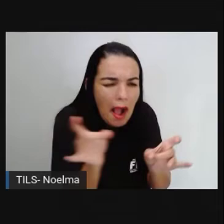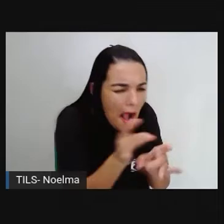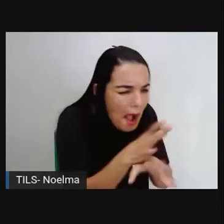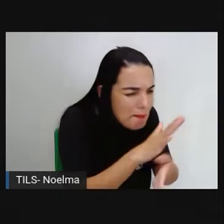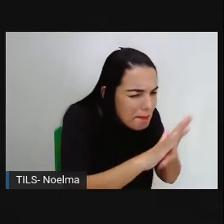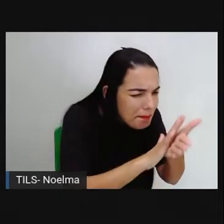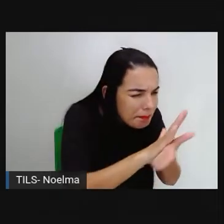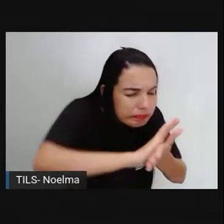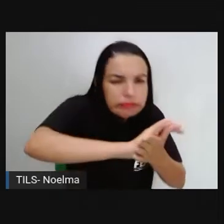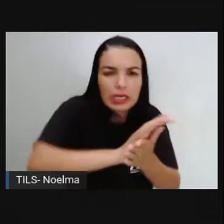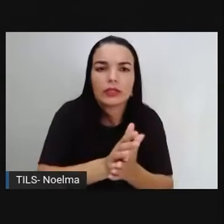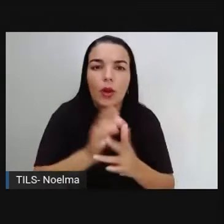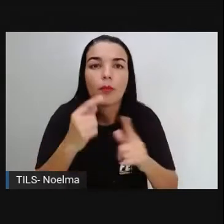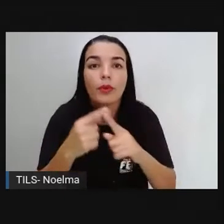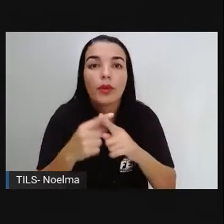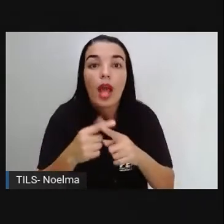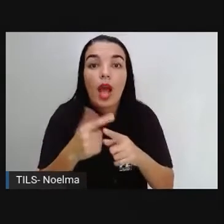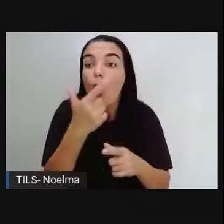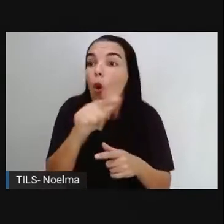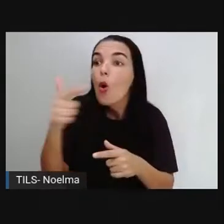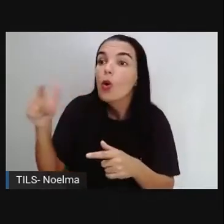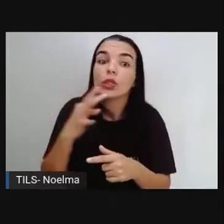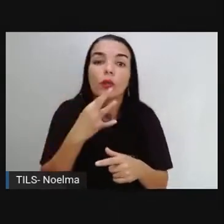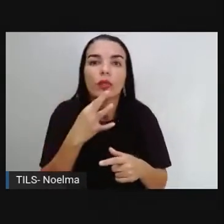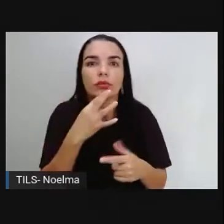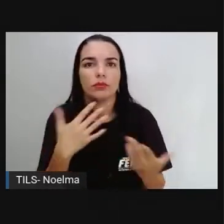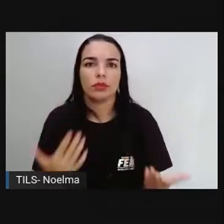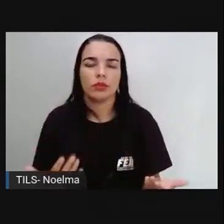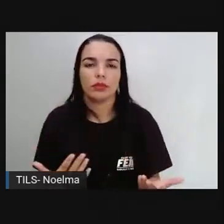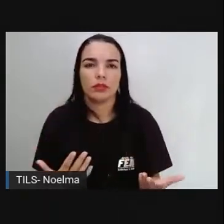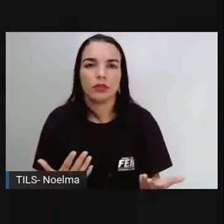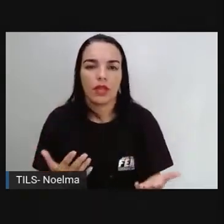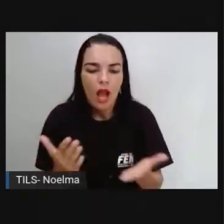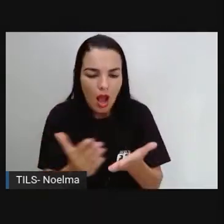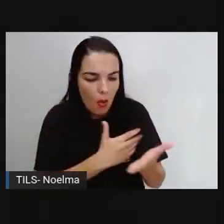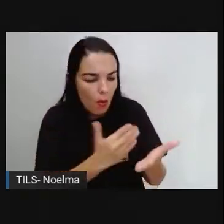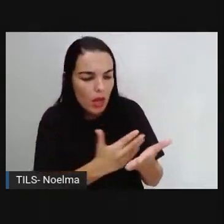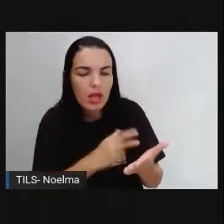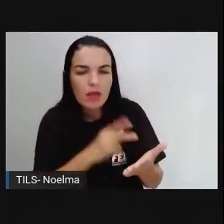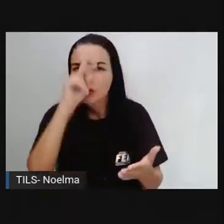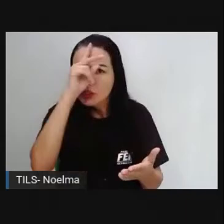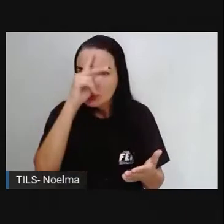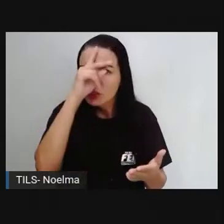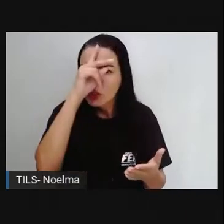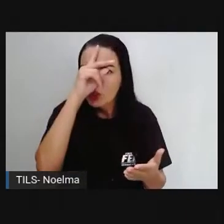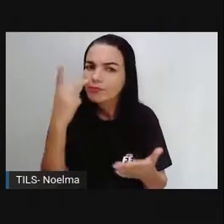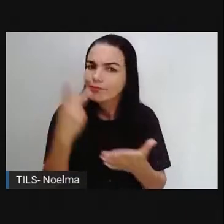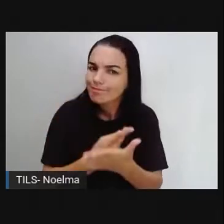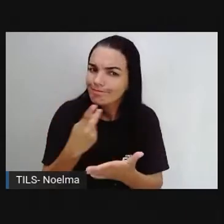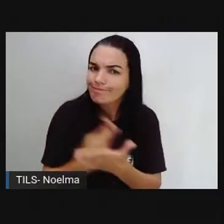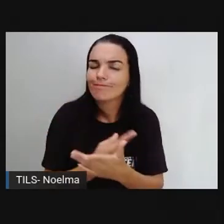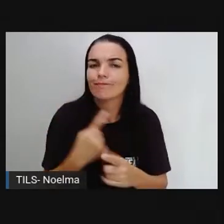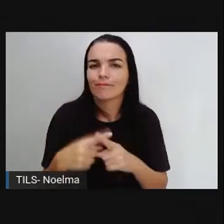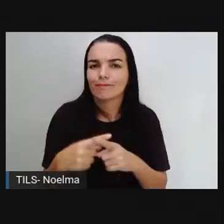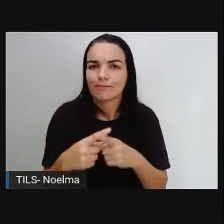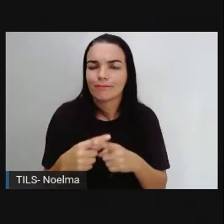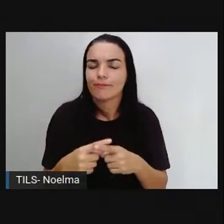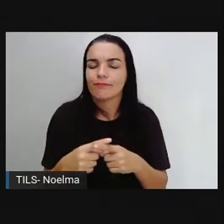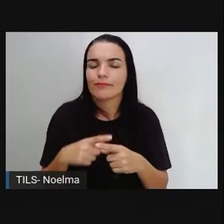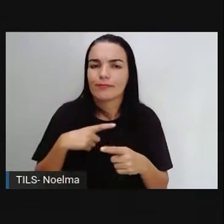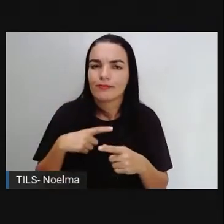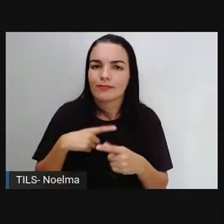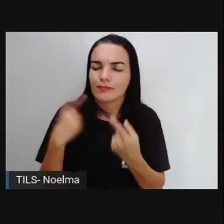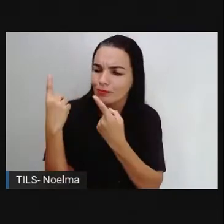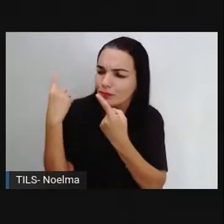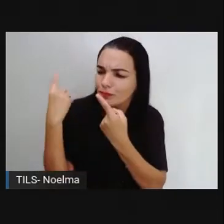outro conhecimento que vem de fora. Os livros de história são extremamente perniciosos para as tradições indígenas, particularmente, porque